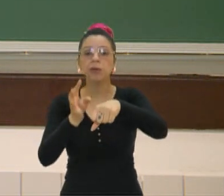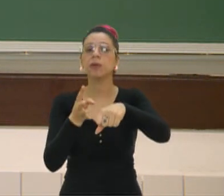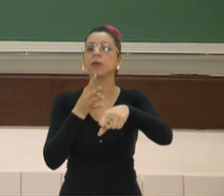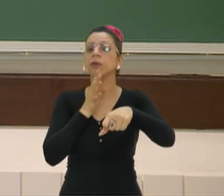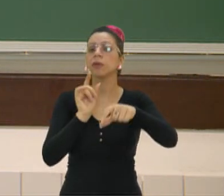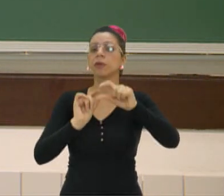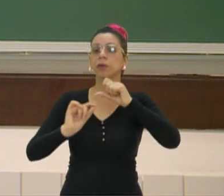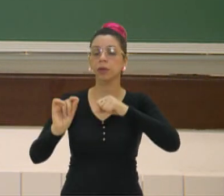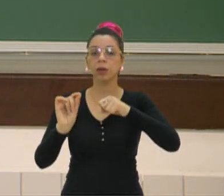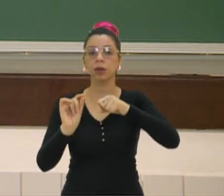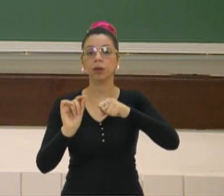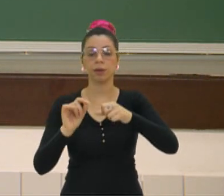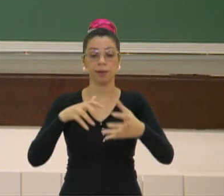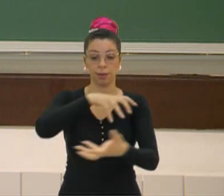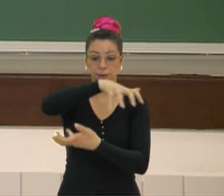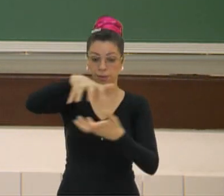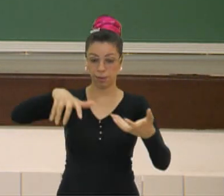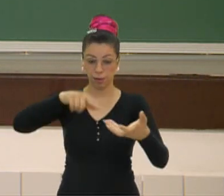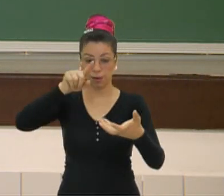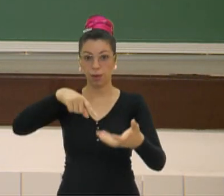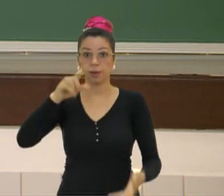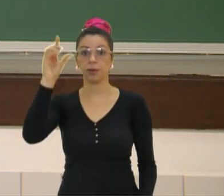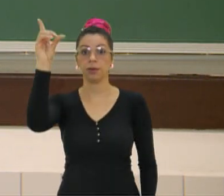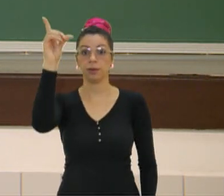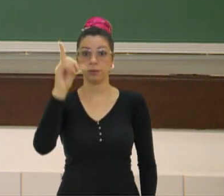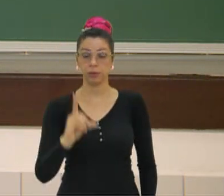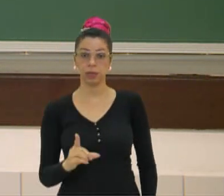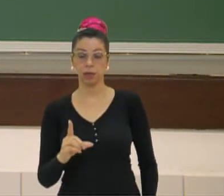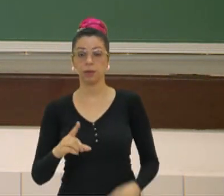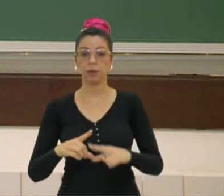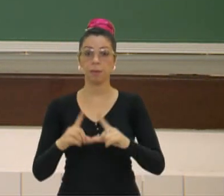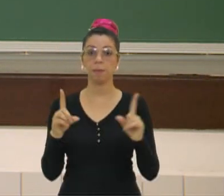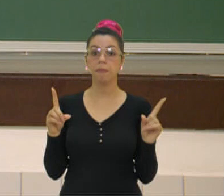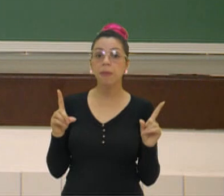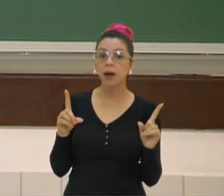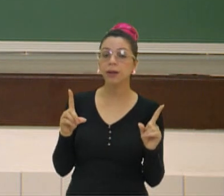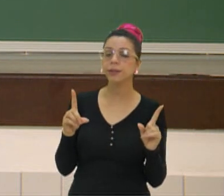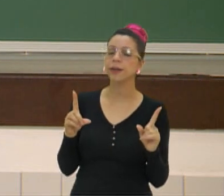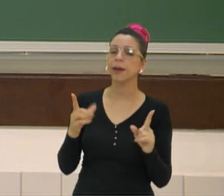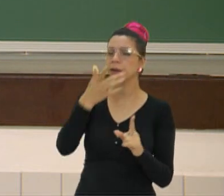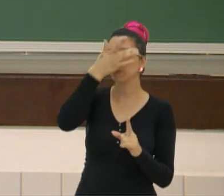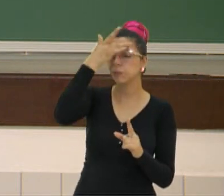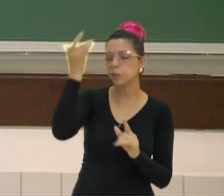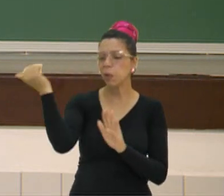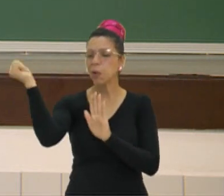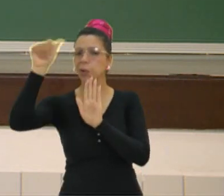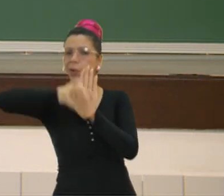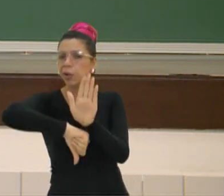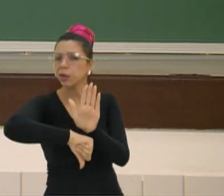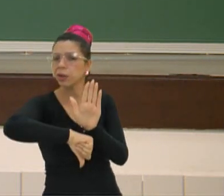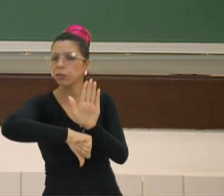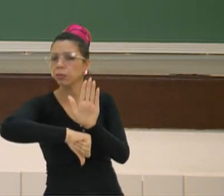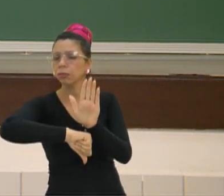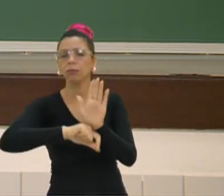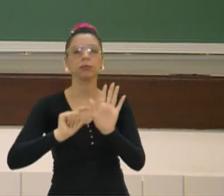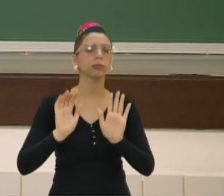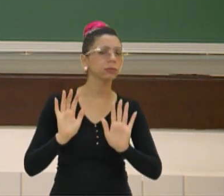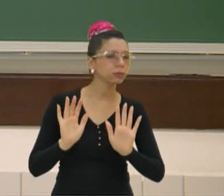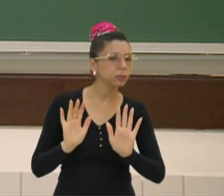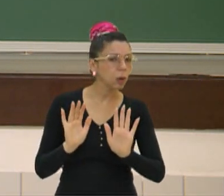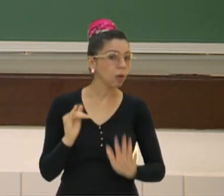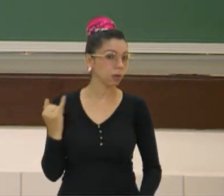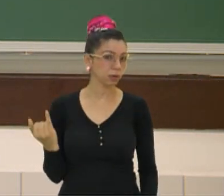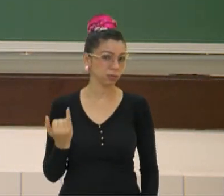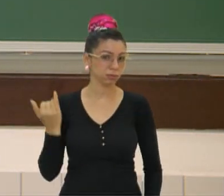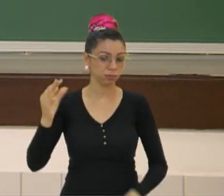a greve é um direito, mas que estava sendo desrespeitado, estava sendo criminalizado. Ou seja, um aspecto